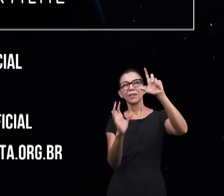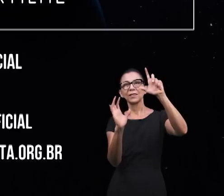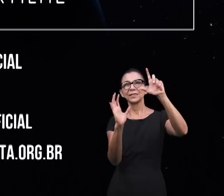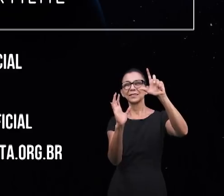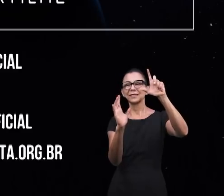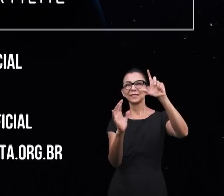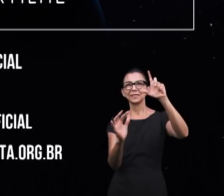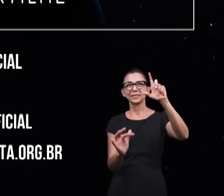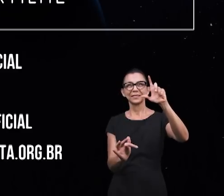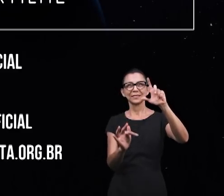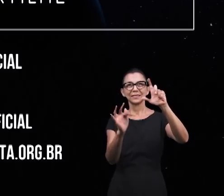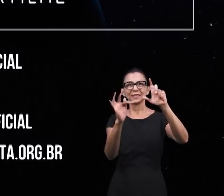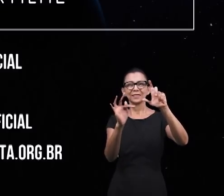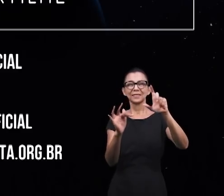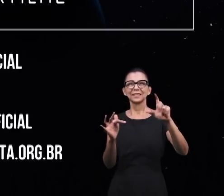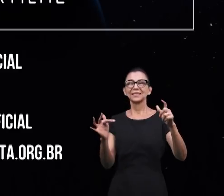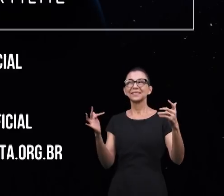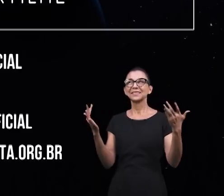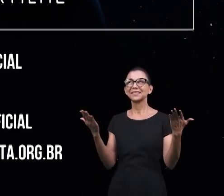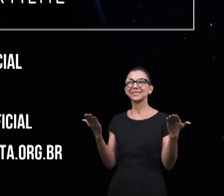em mim